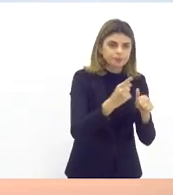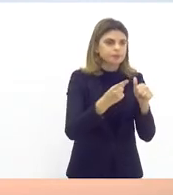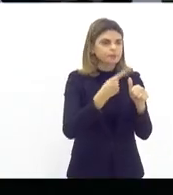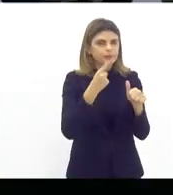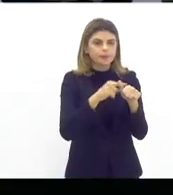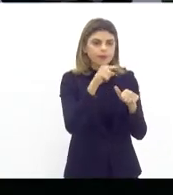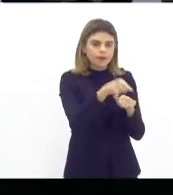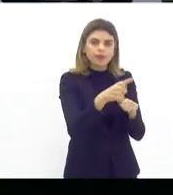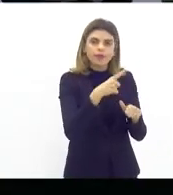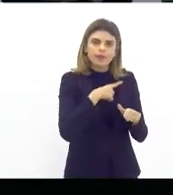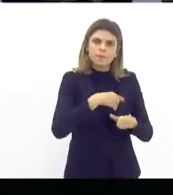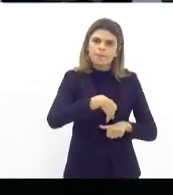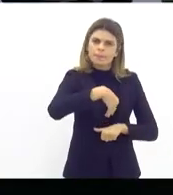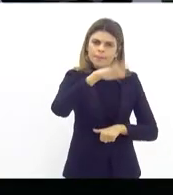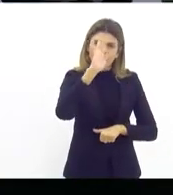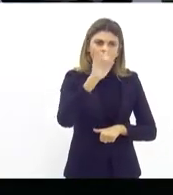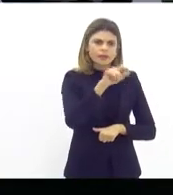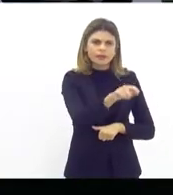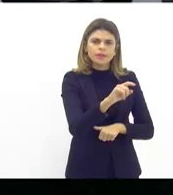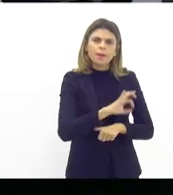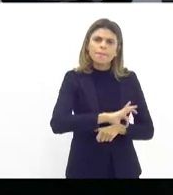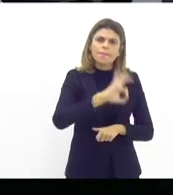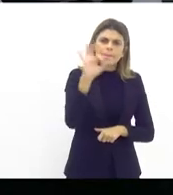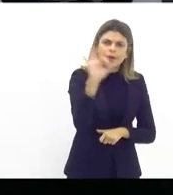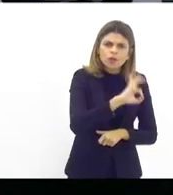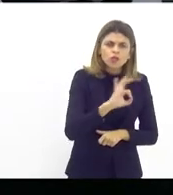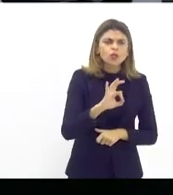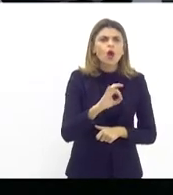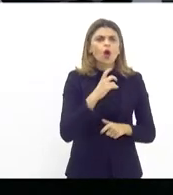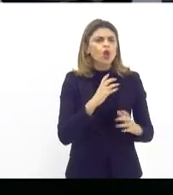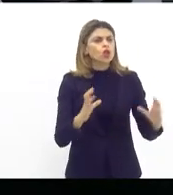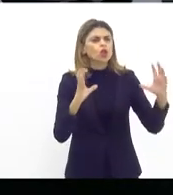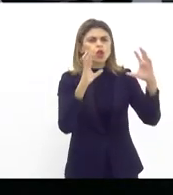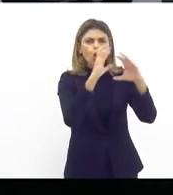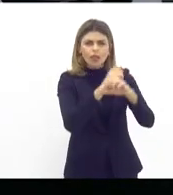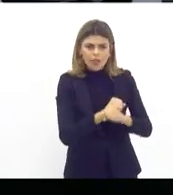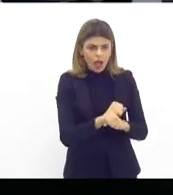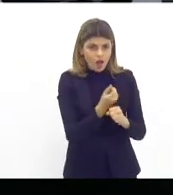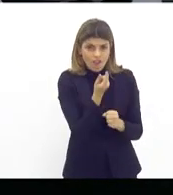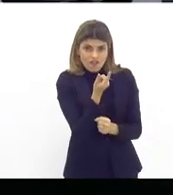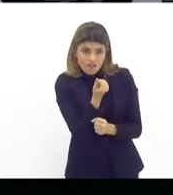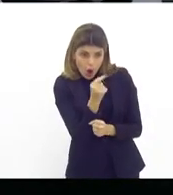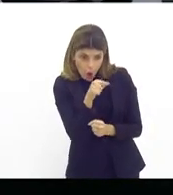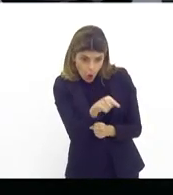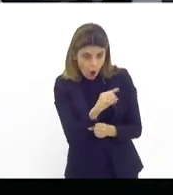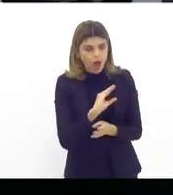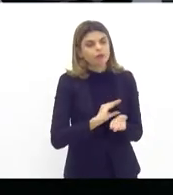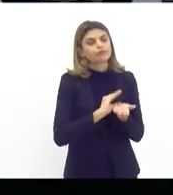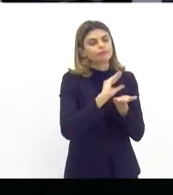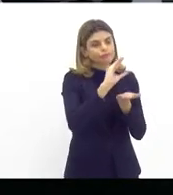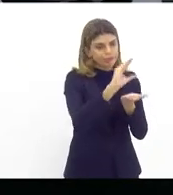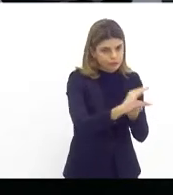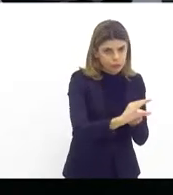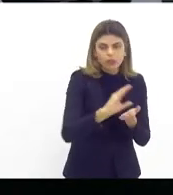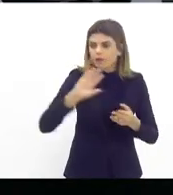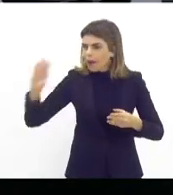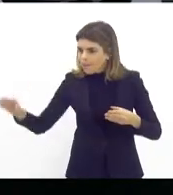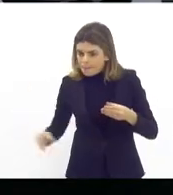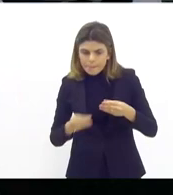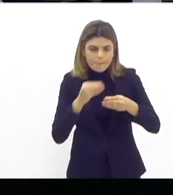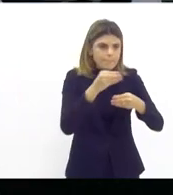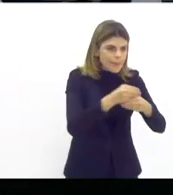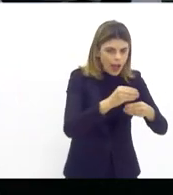para aquele que tem maior, aquele ente que, em termos percentuais, tem maior perda de participação no total do bolo, depois você vai acrescentando, e você